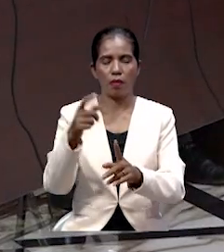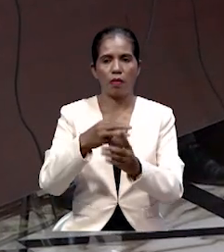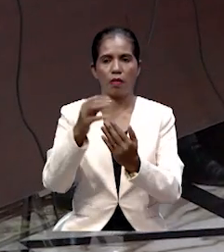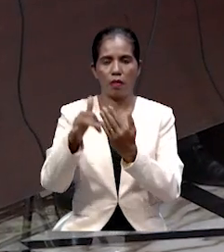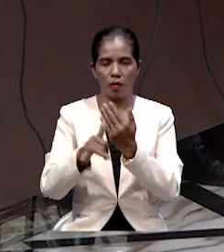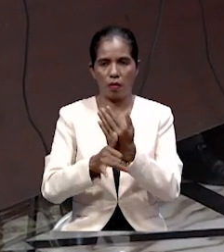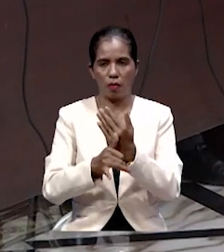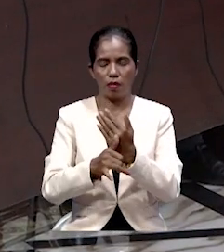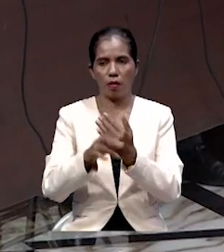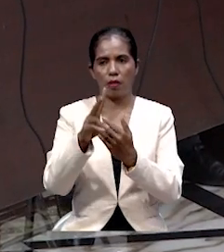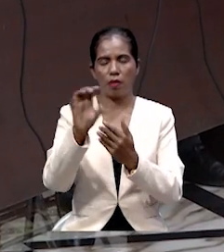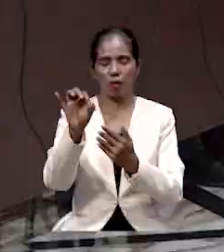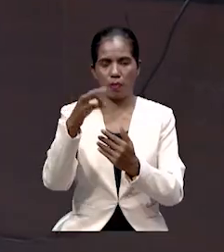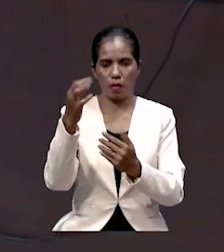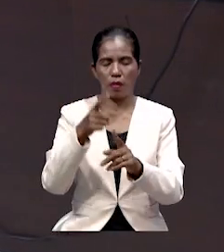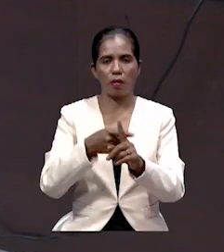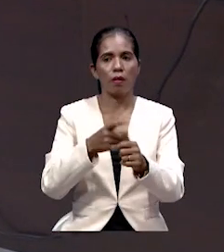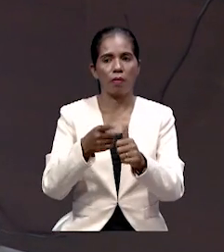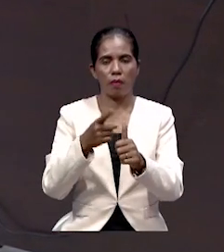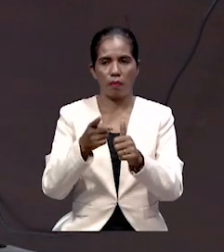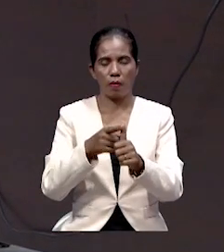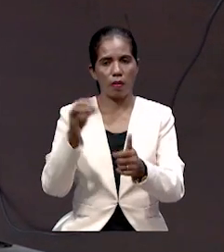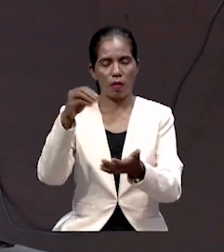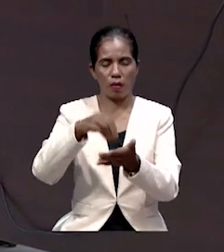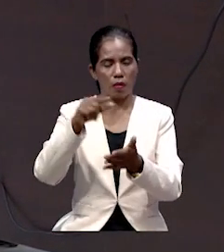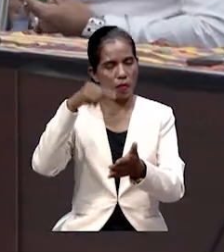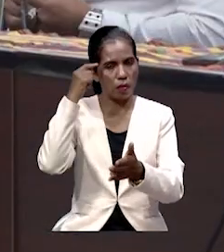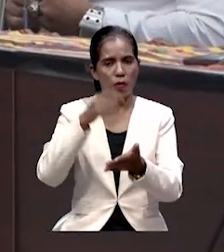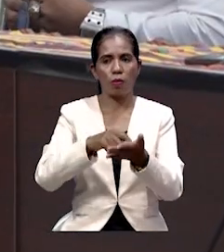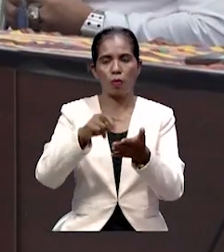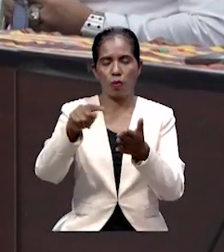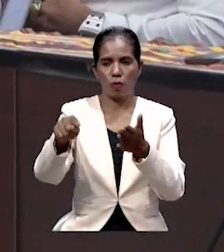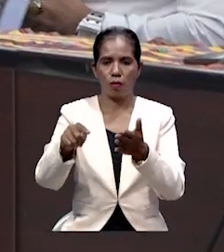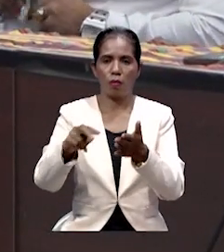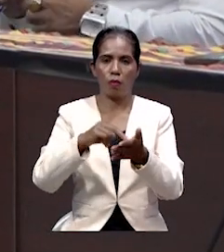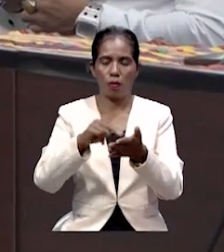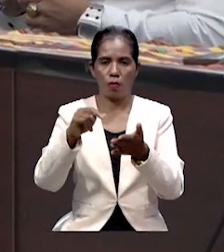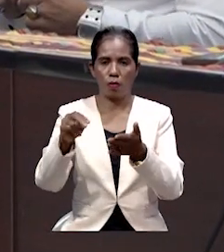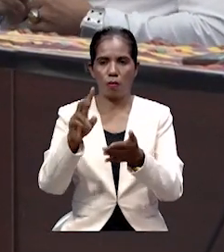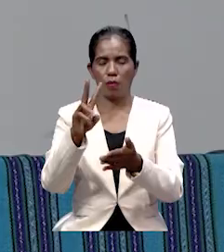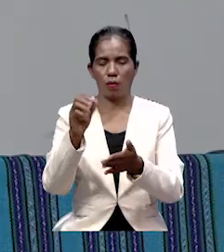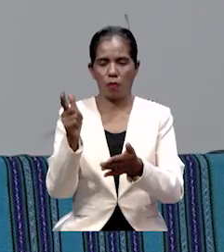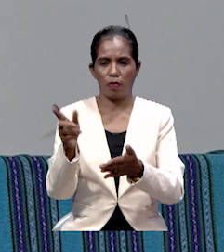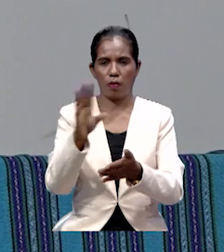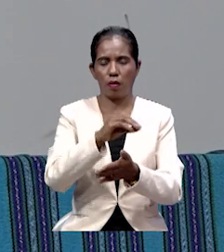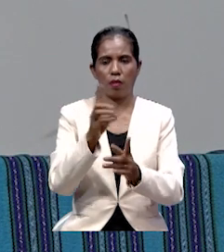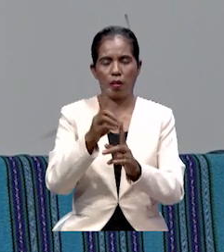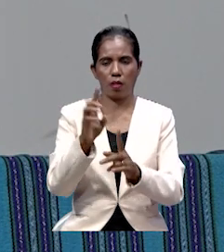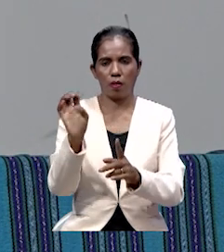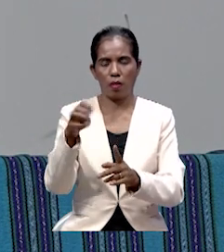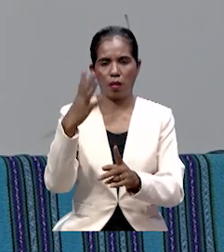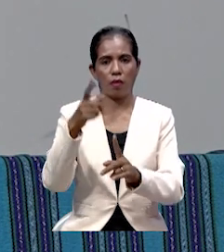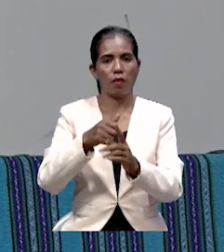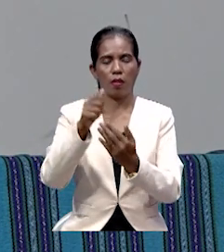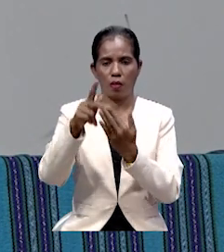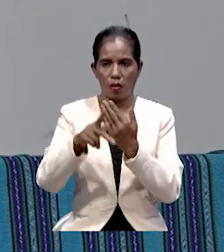Sanulo Recencia. Ho primeira alteração governo número Ronulo Recenhito barra Rihun Rua Ronulo, Loron Sanulo Recenhat Fulan